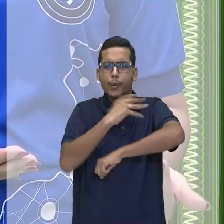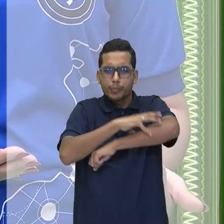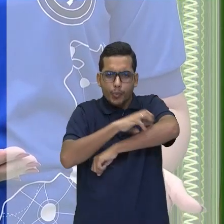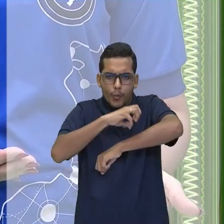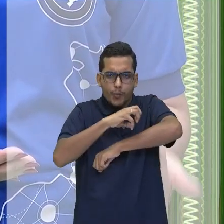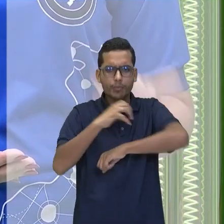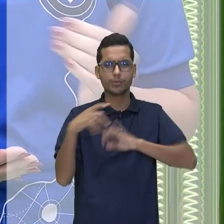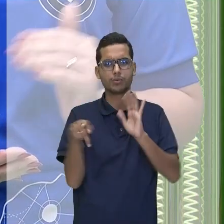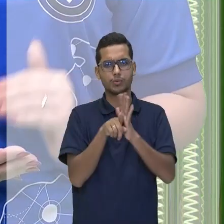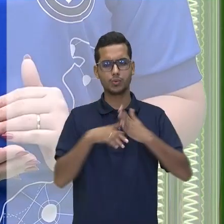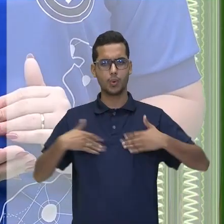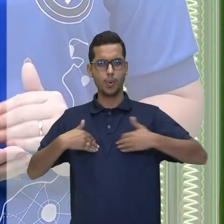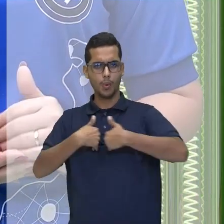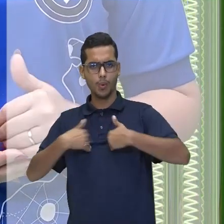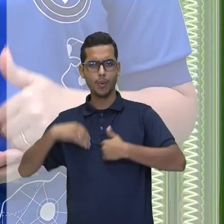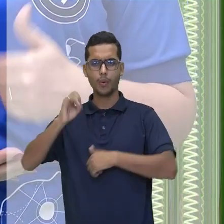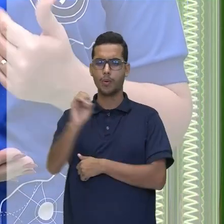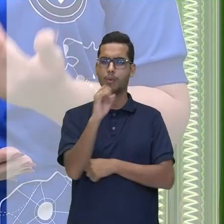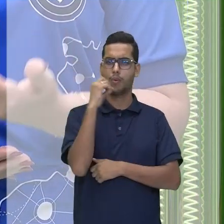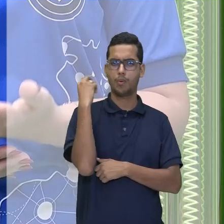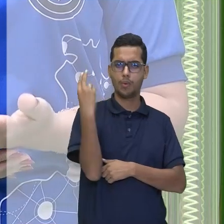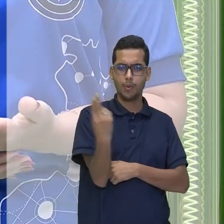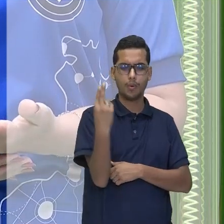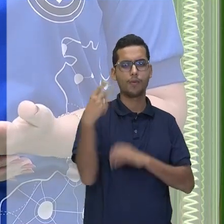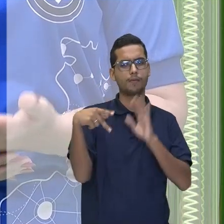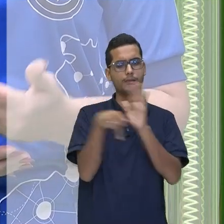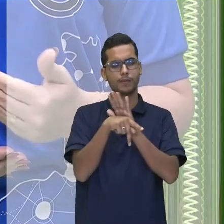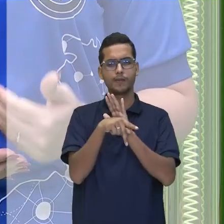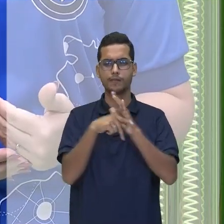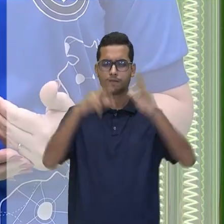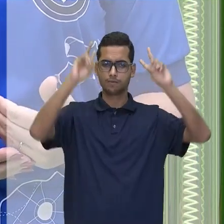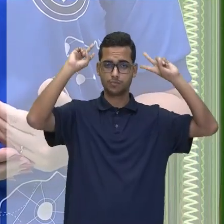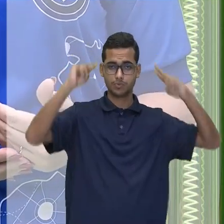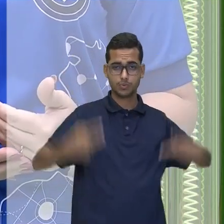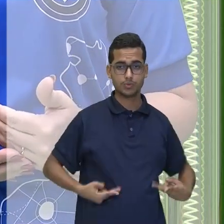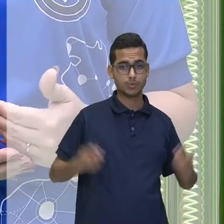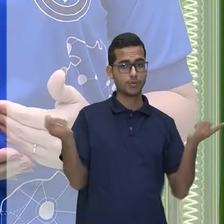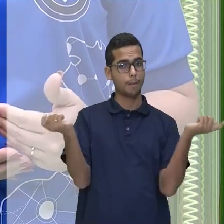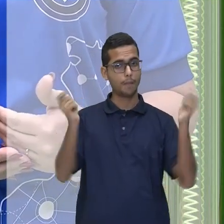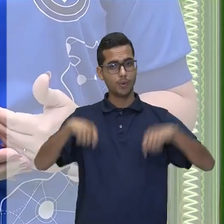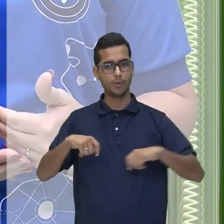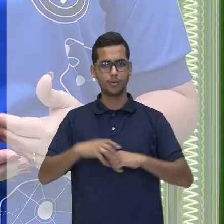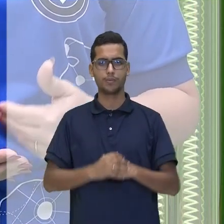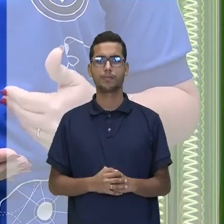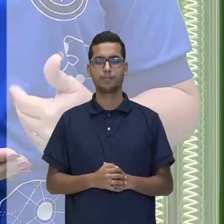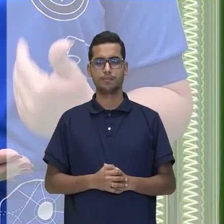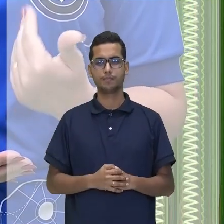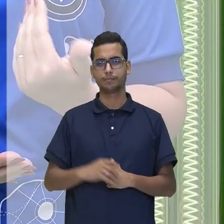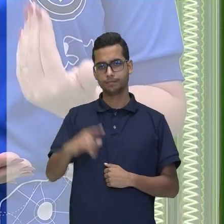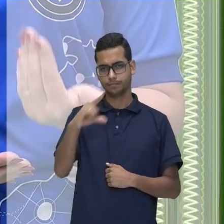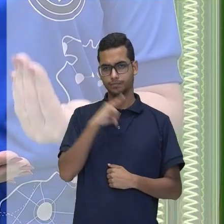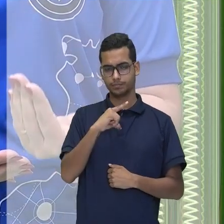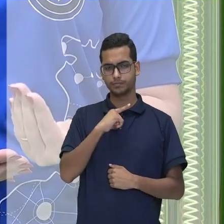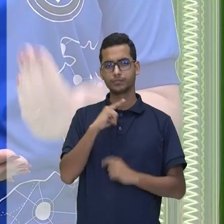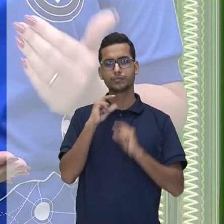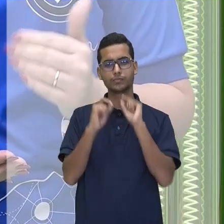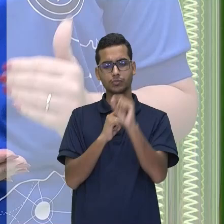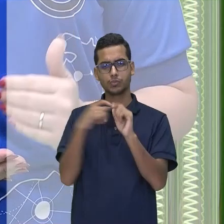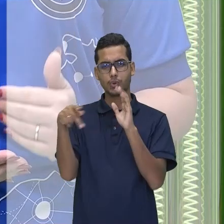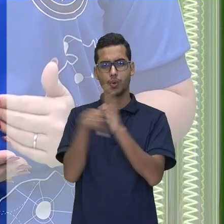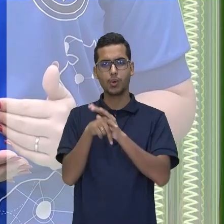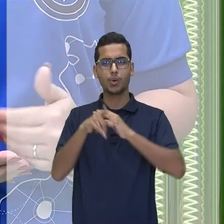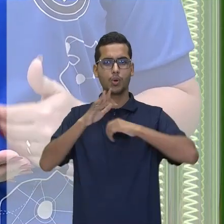animais silvestres ou podem ainda ser seres humanos. E aí a gente percebe que existe, né, esse mecanismo de